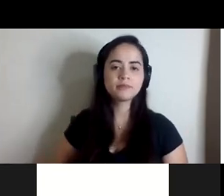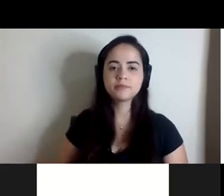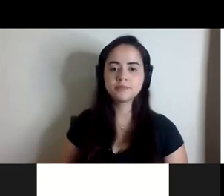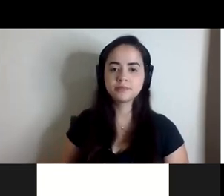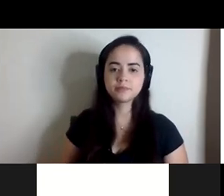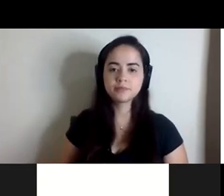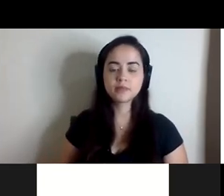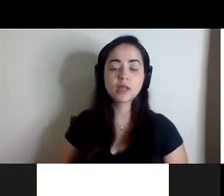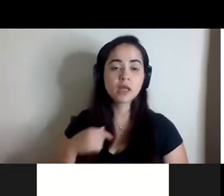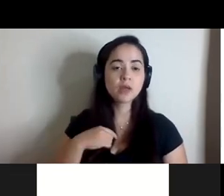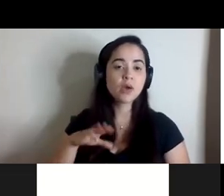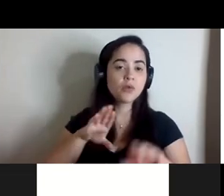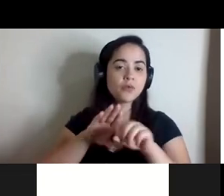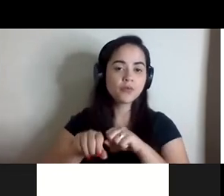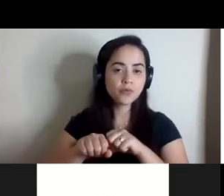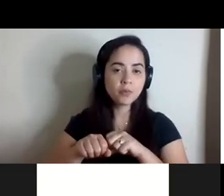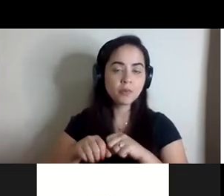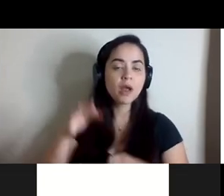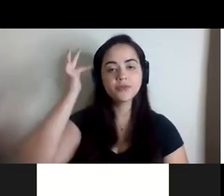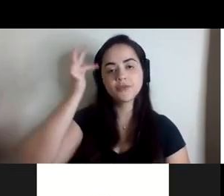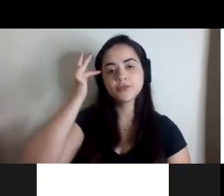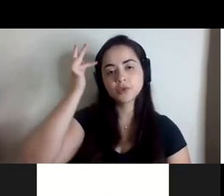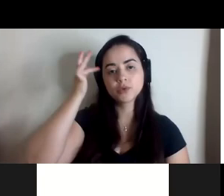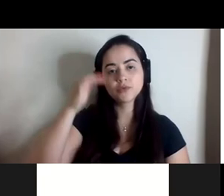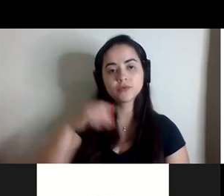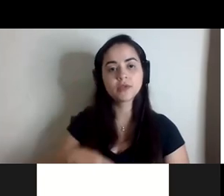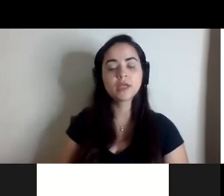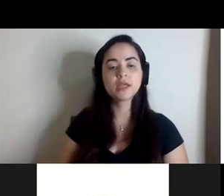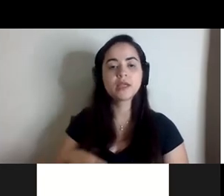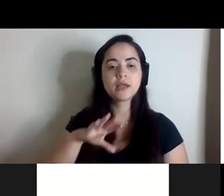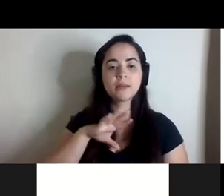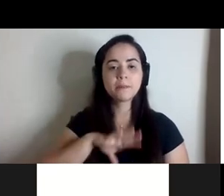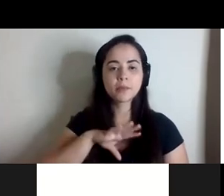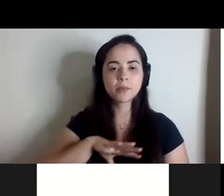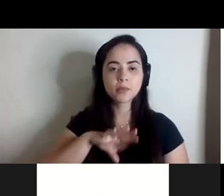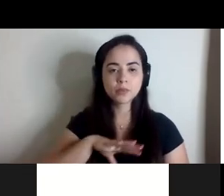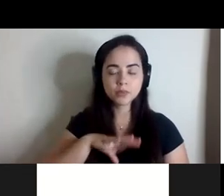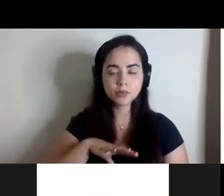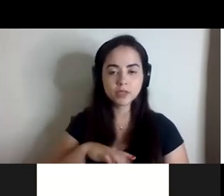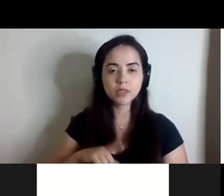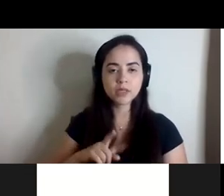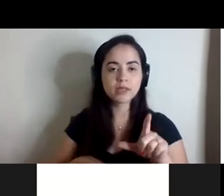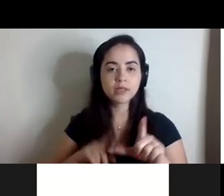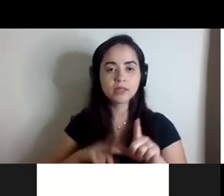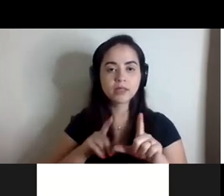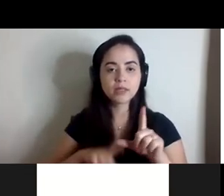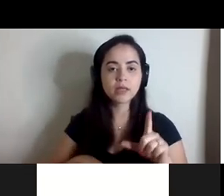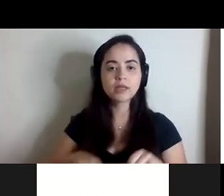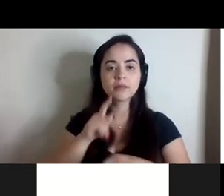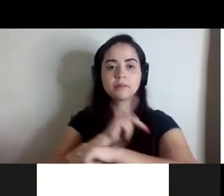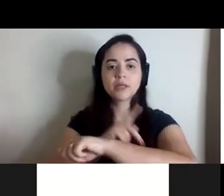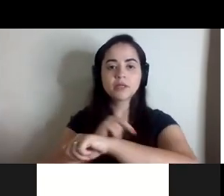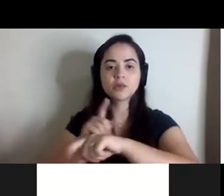Eu sou formado em filosofia, letras, pedagogia, mas o meu cargo aqui no IFES é